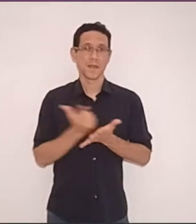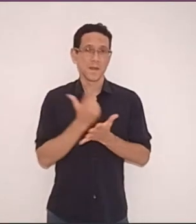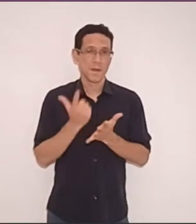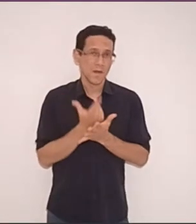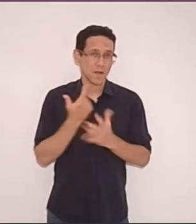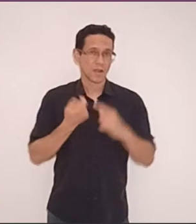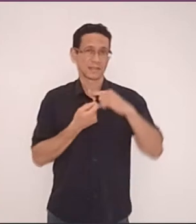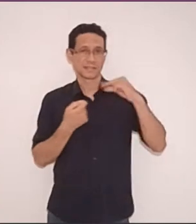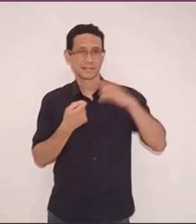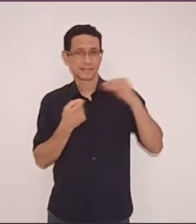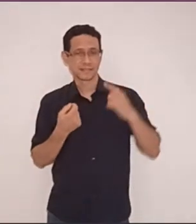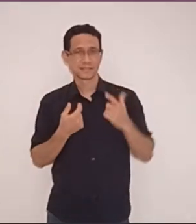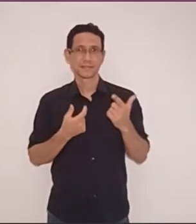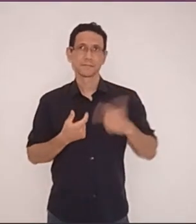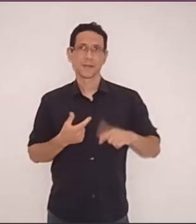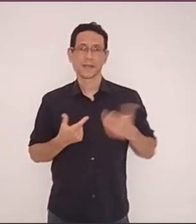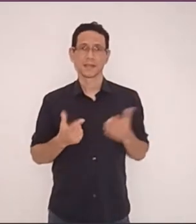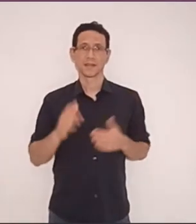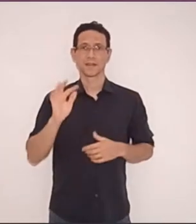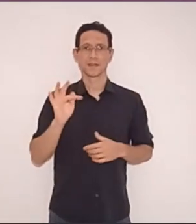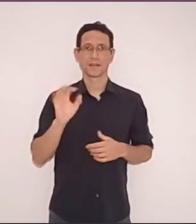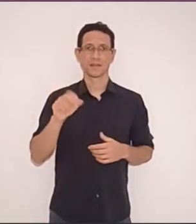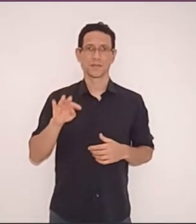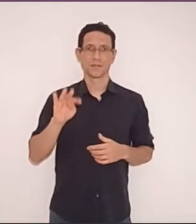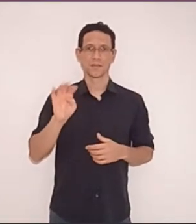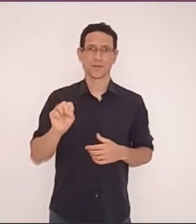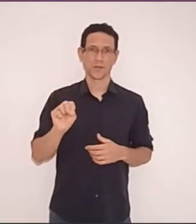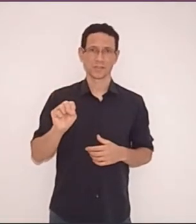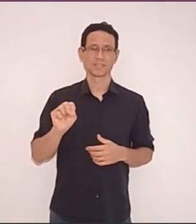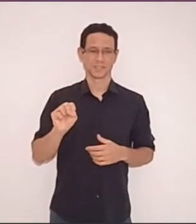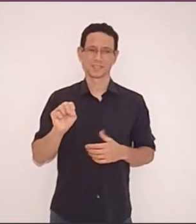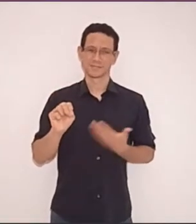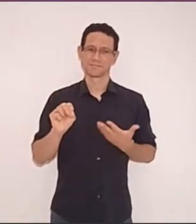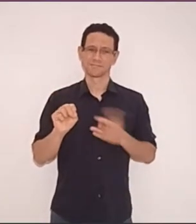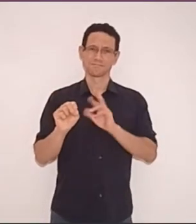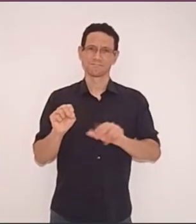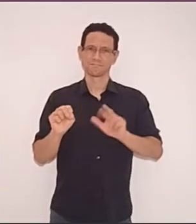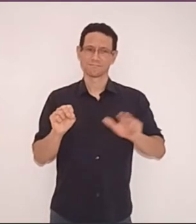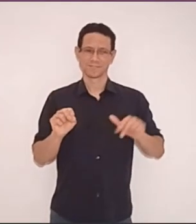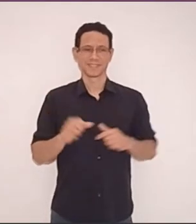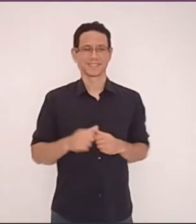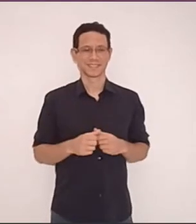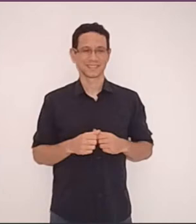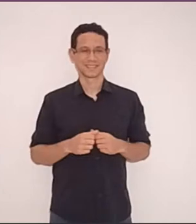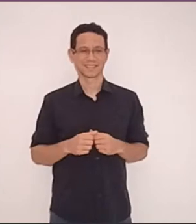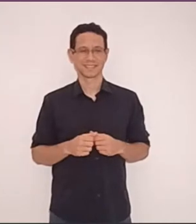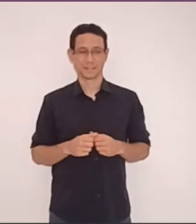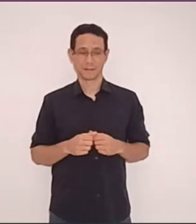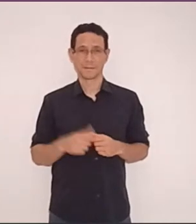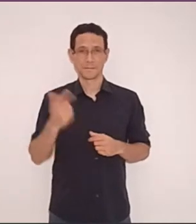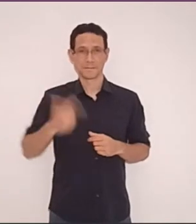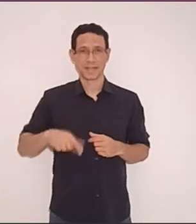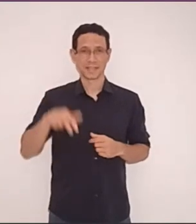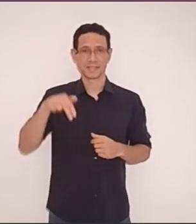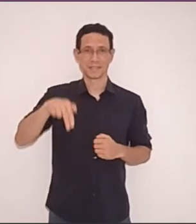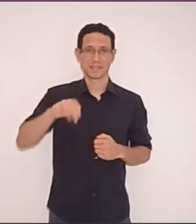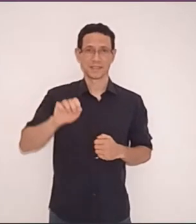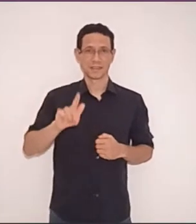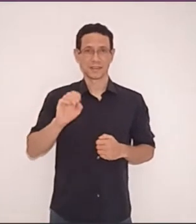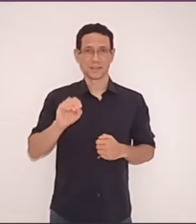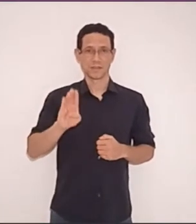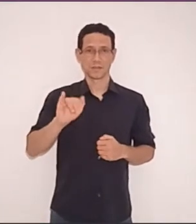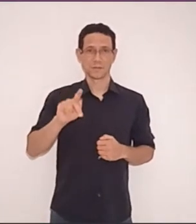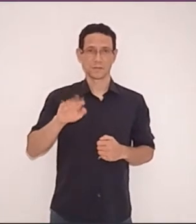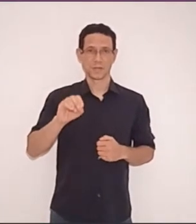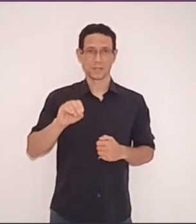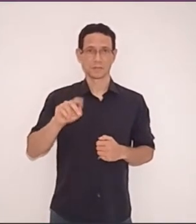estudos é bom aqui no Fontes acho que ela já contempla mais para ampliar para preta Rara e Nego Bispo também